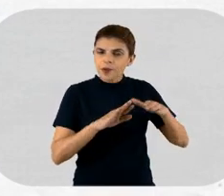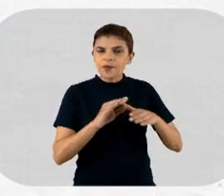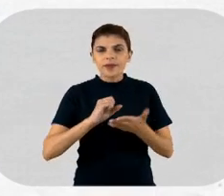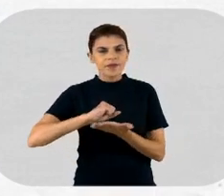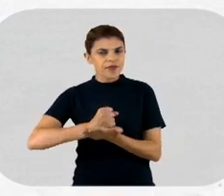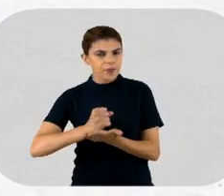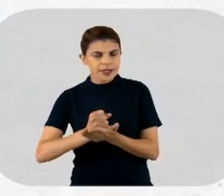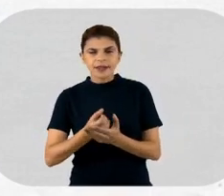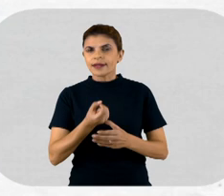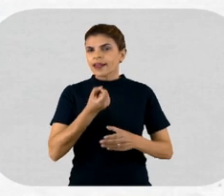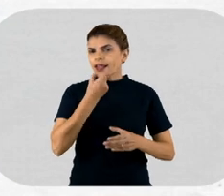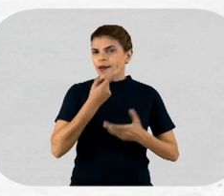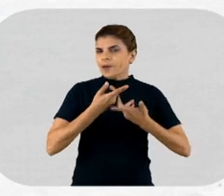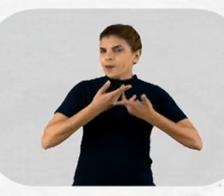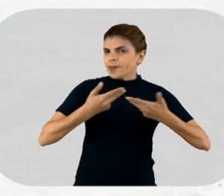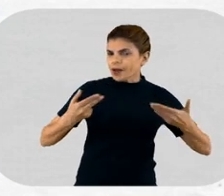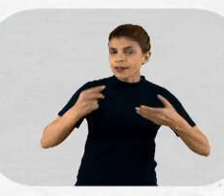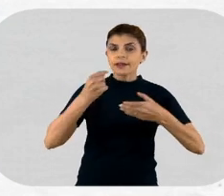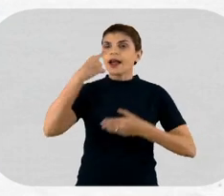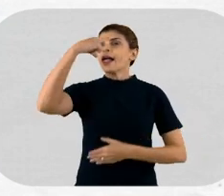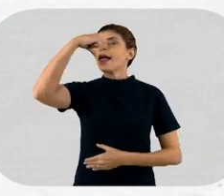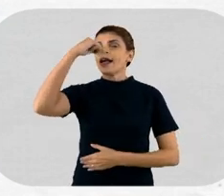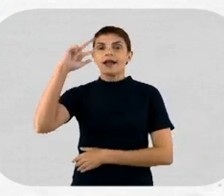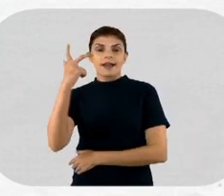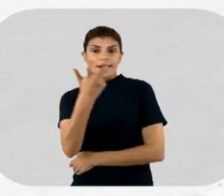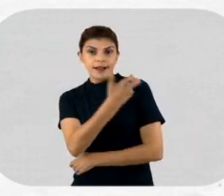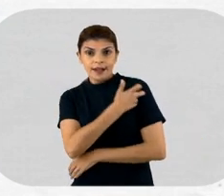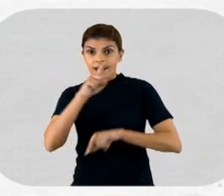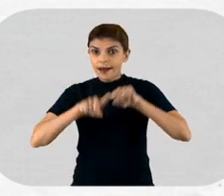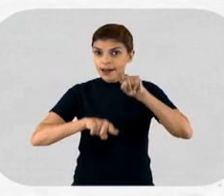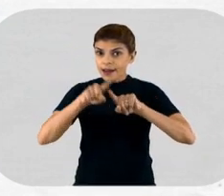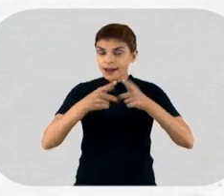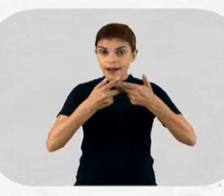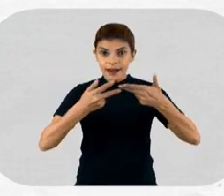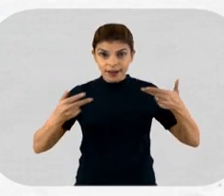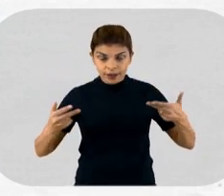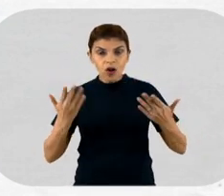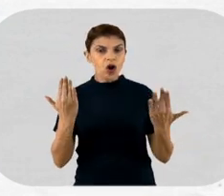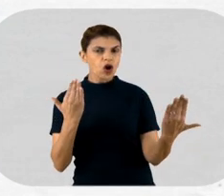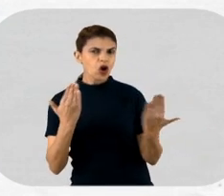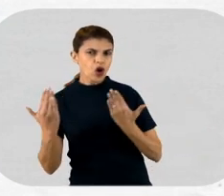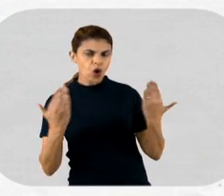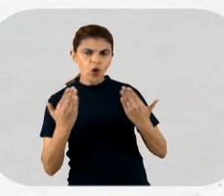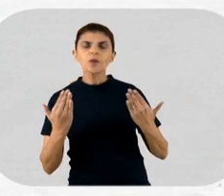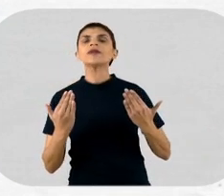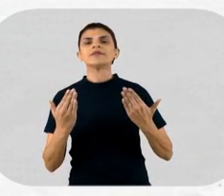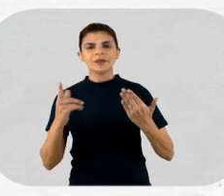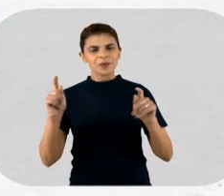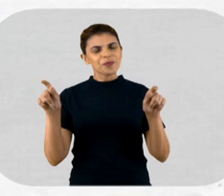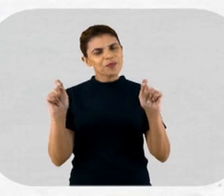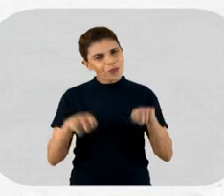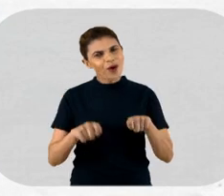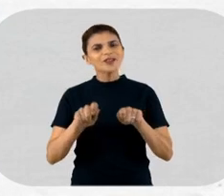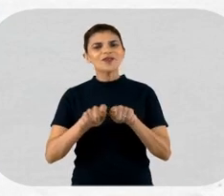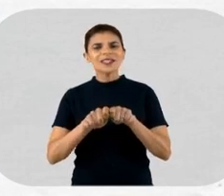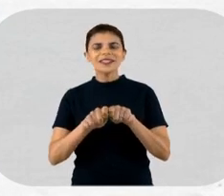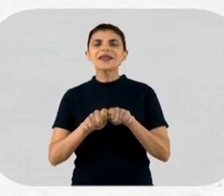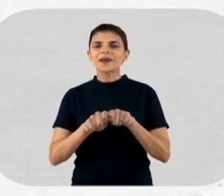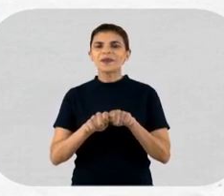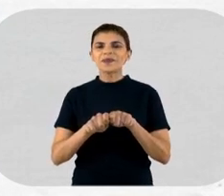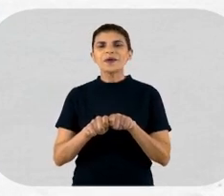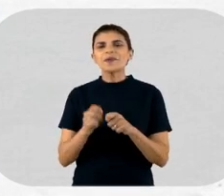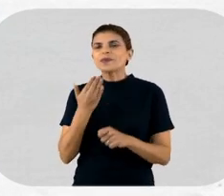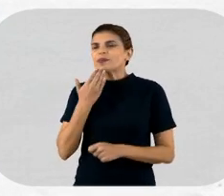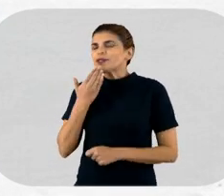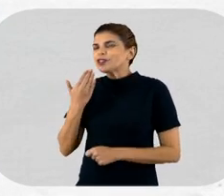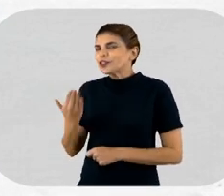classe biofarmacêutica e das características do produto, o perfil de dissolução comparativo subsidia o pedido de